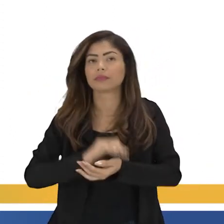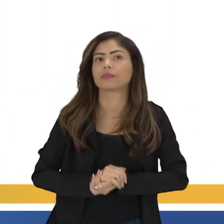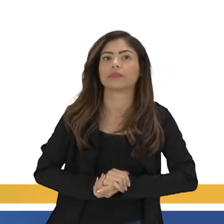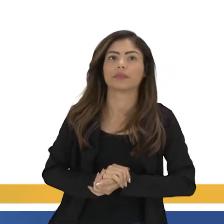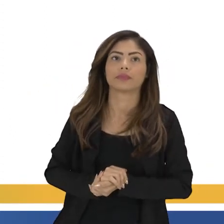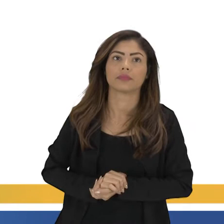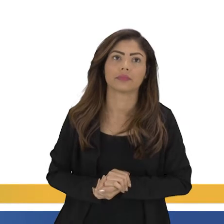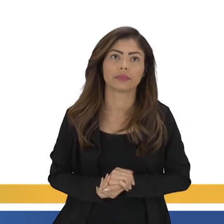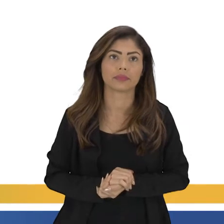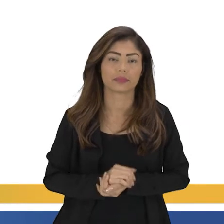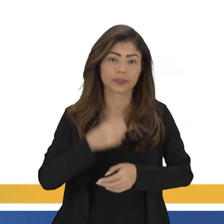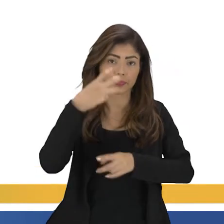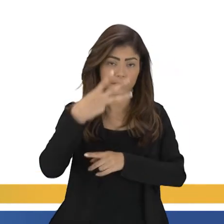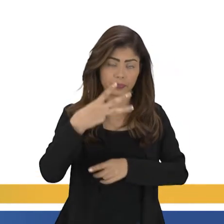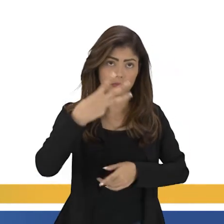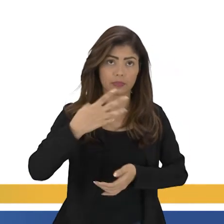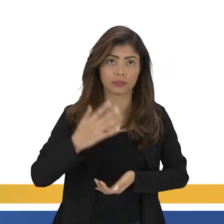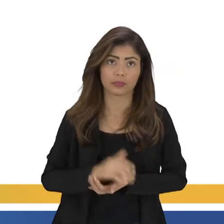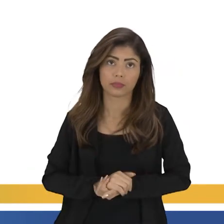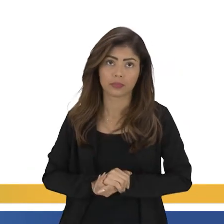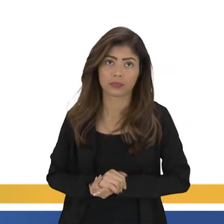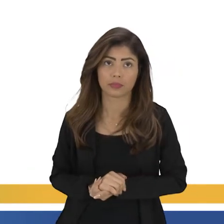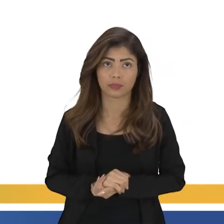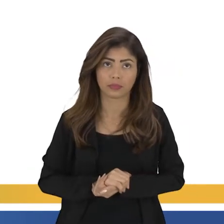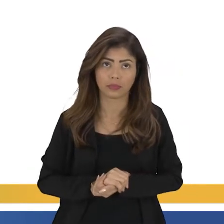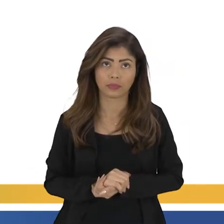palavra. 3.